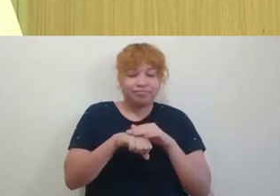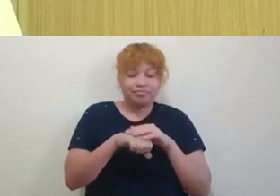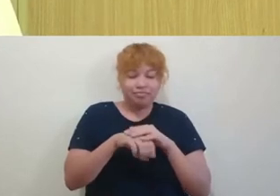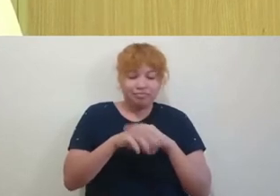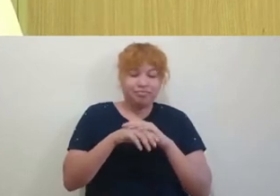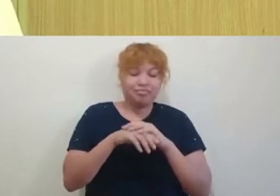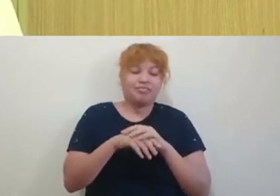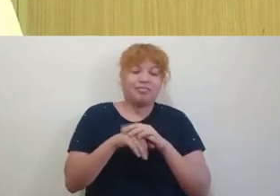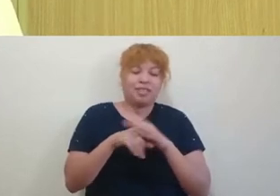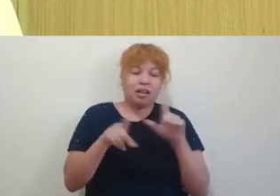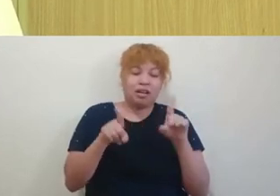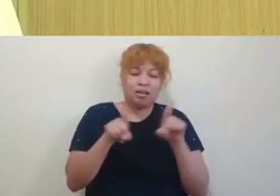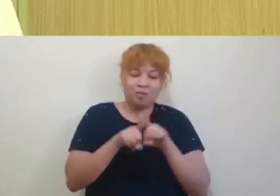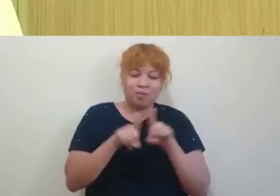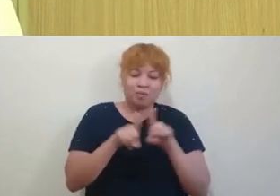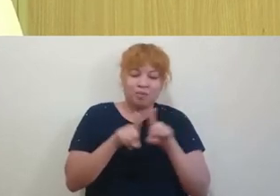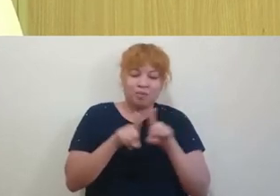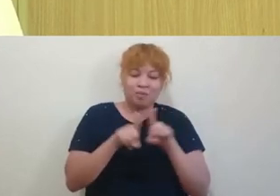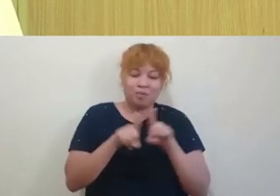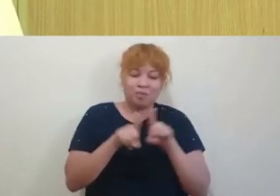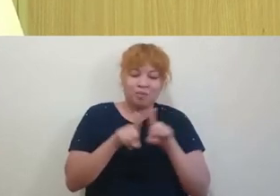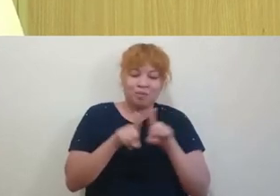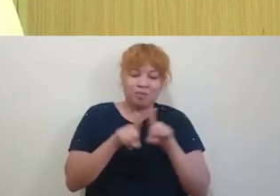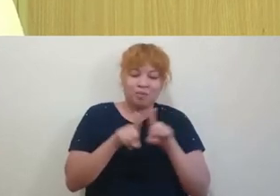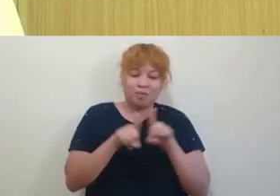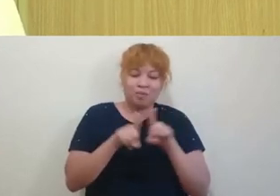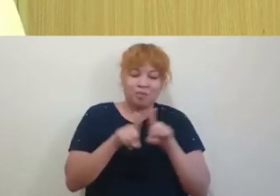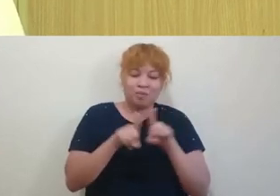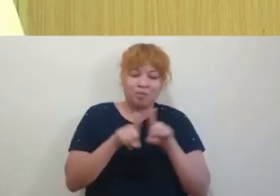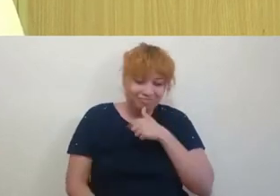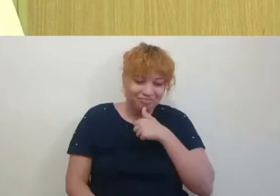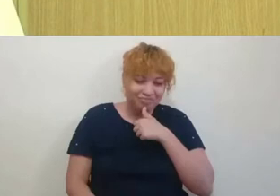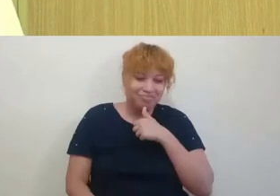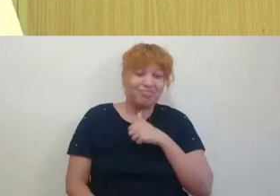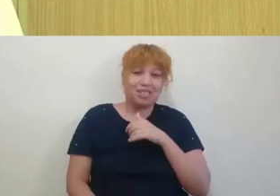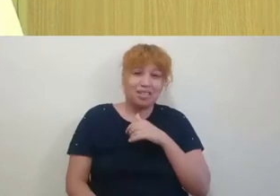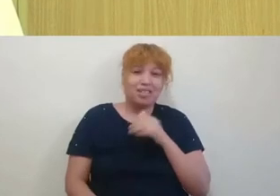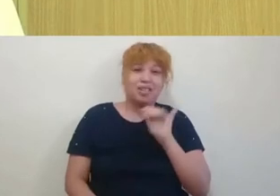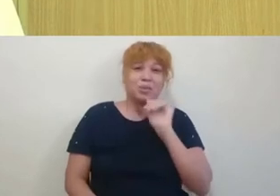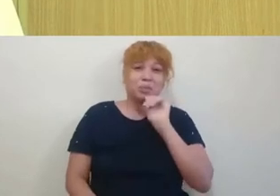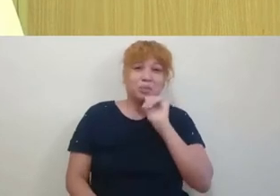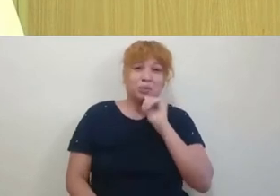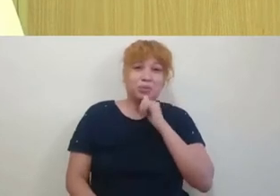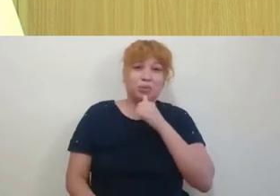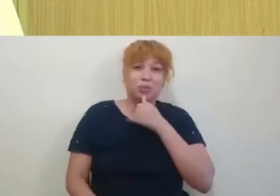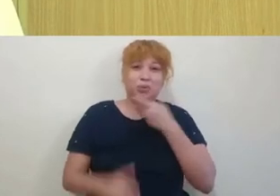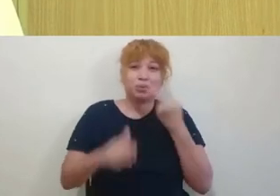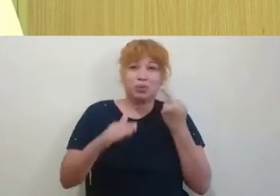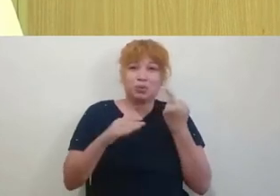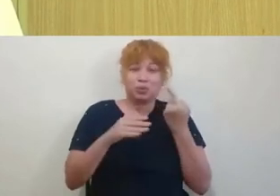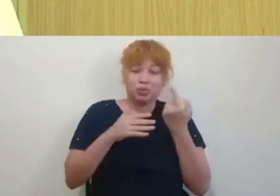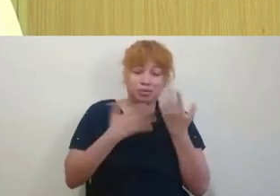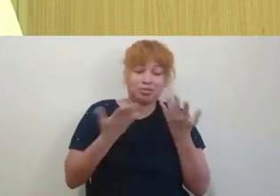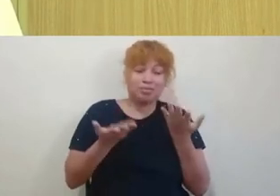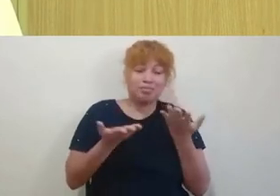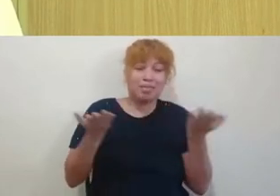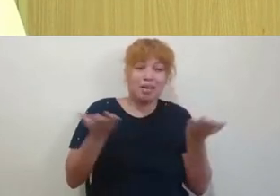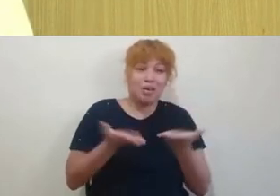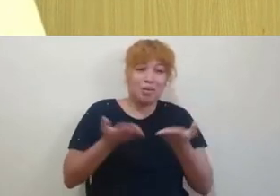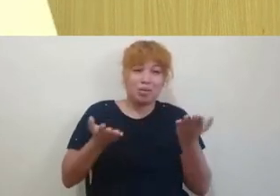isolamento social, uso de máscaras e, principalmente, vacina para